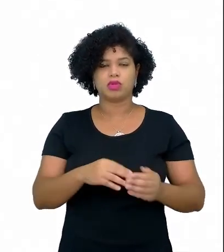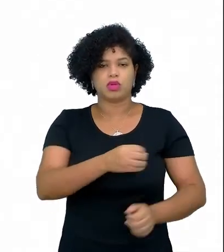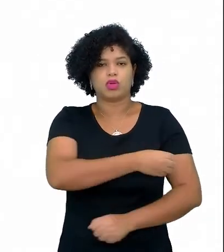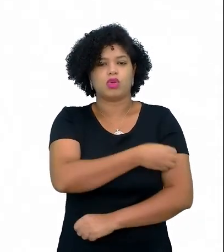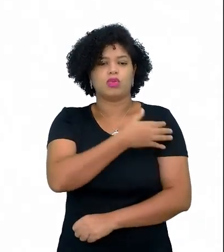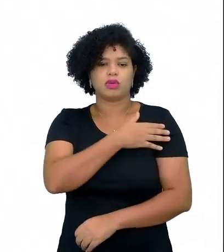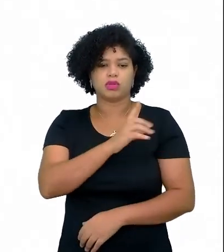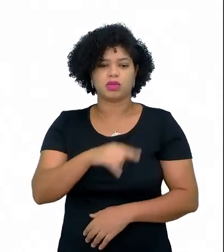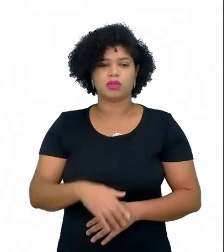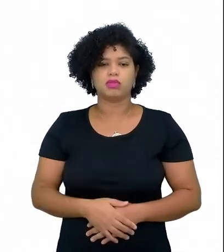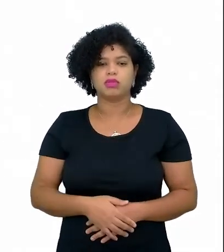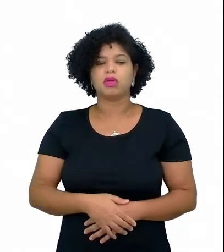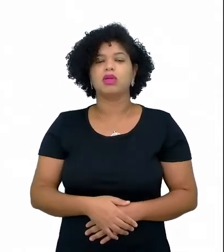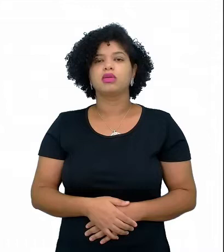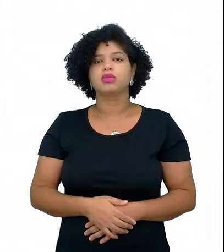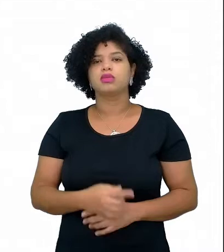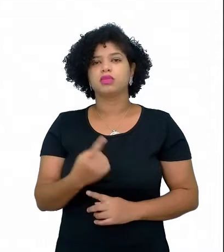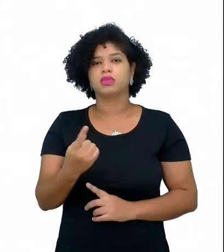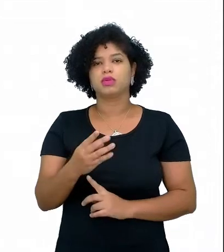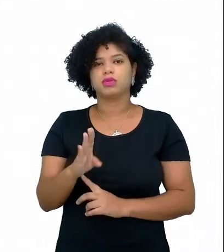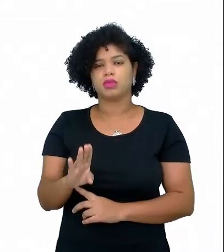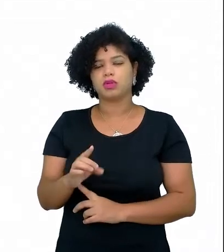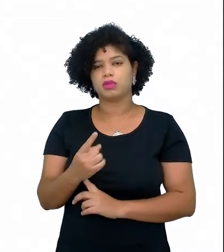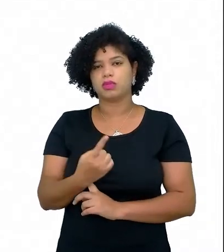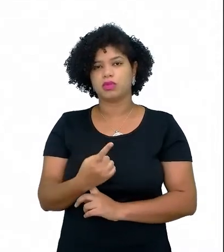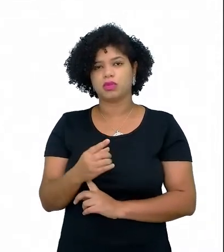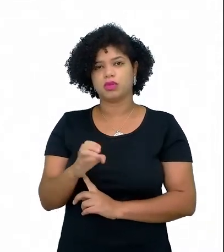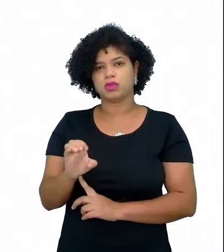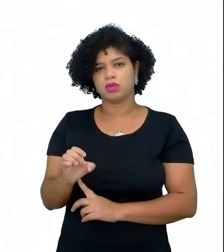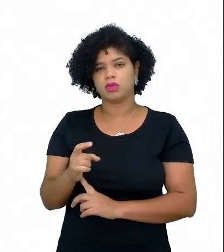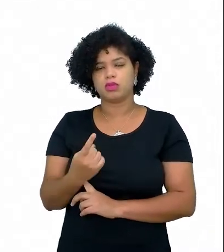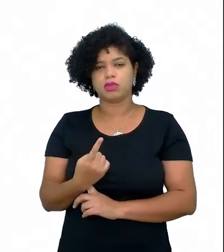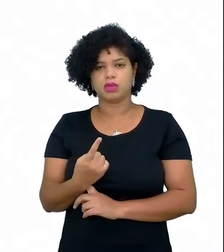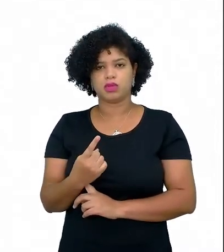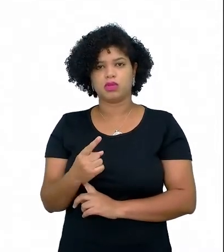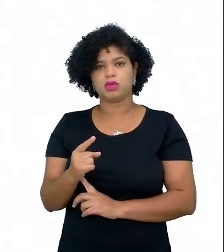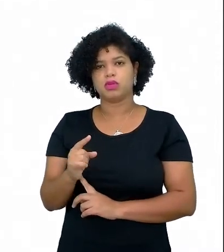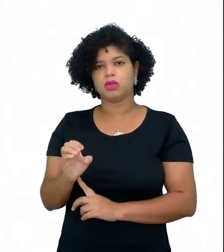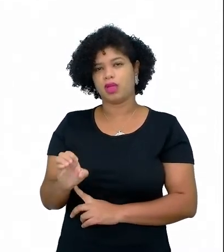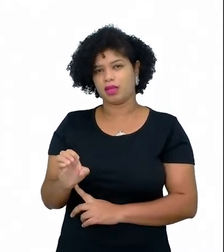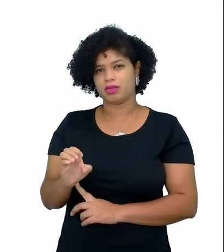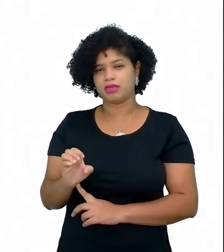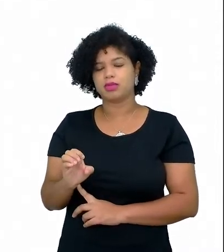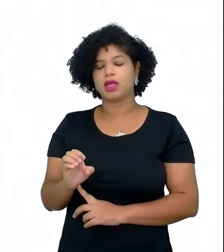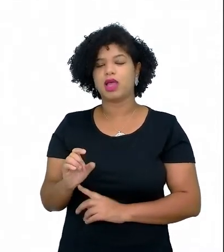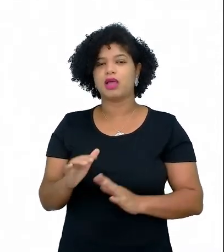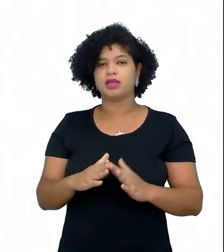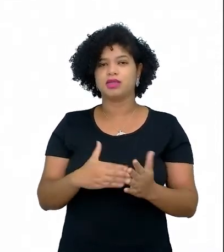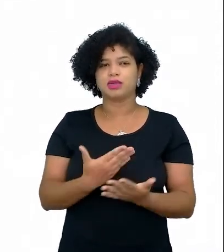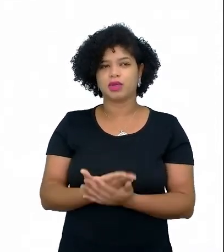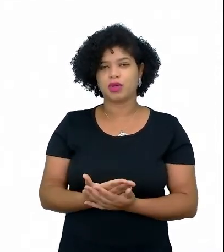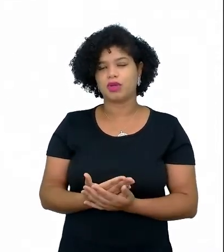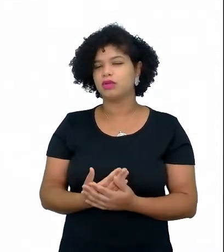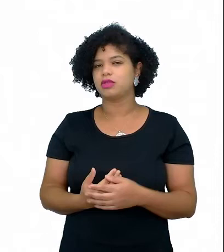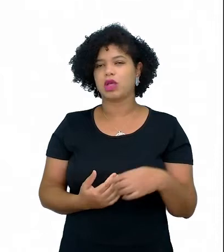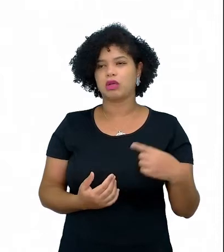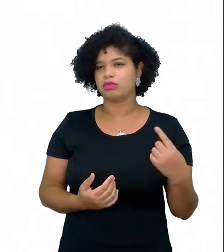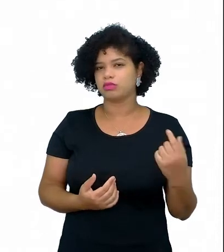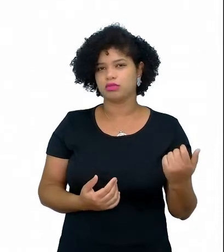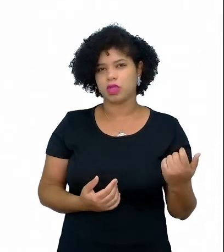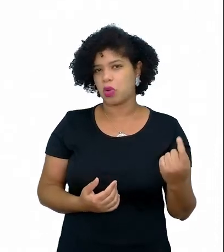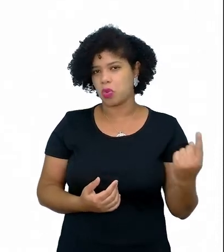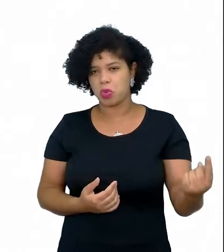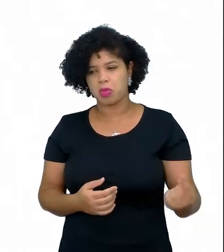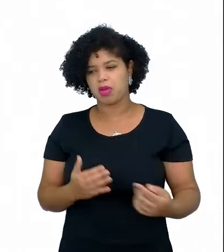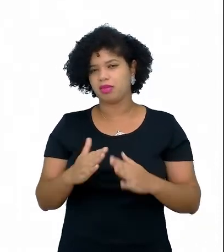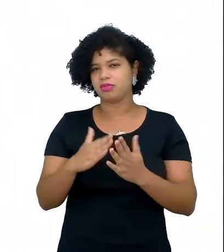B, que é diferente do primeiro E, que é diferente do primeiro F, da escola A e da escola B, mudam. Então, eu tenho que ver essas dificuldades para